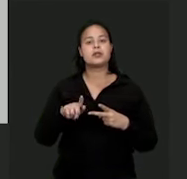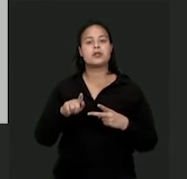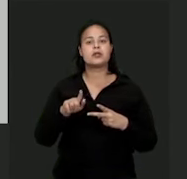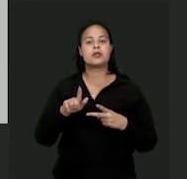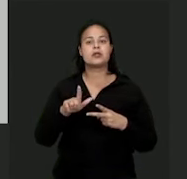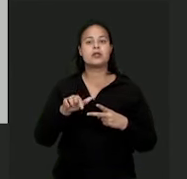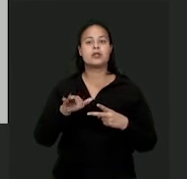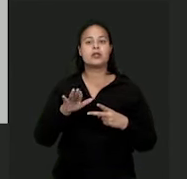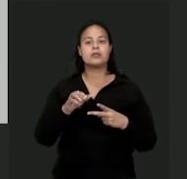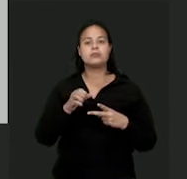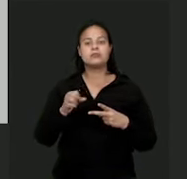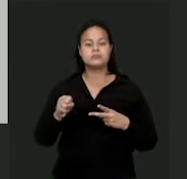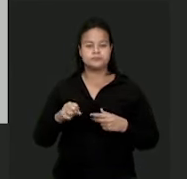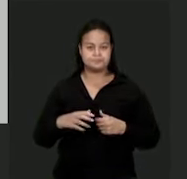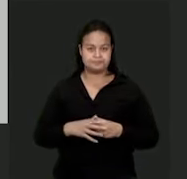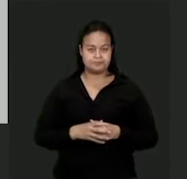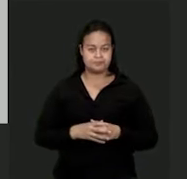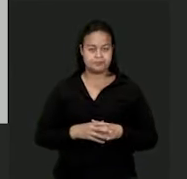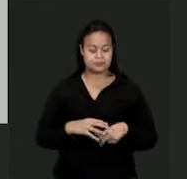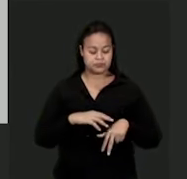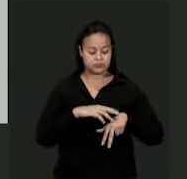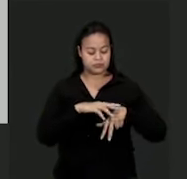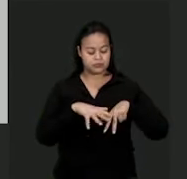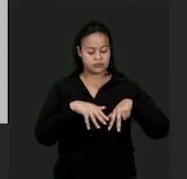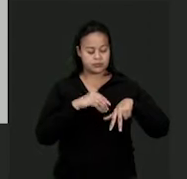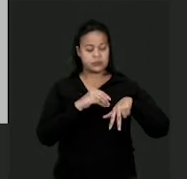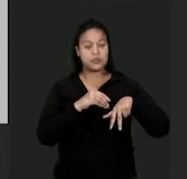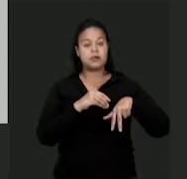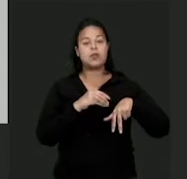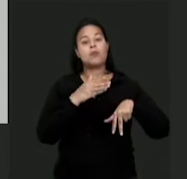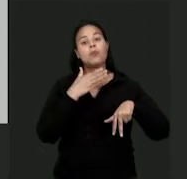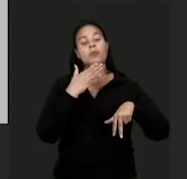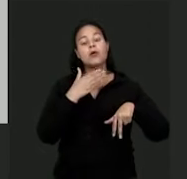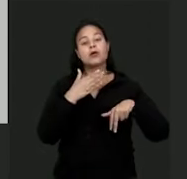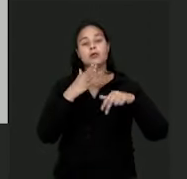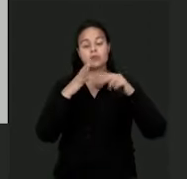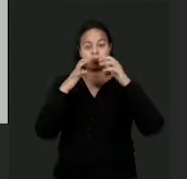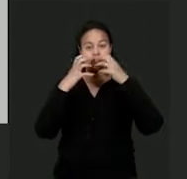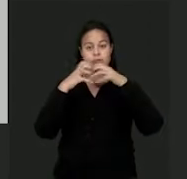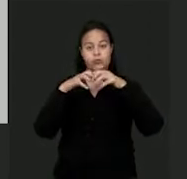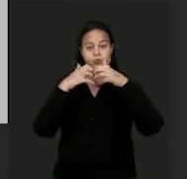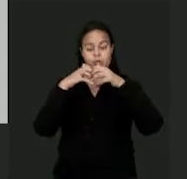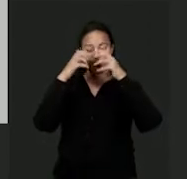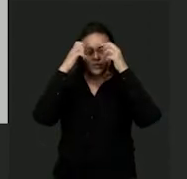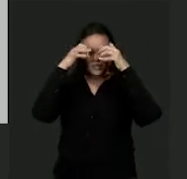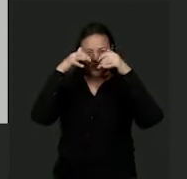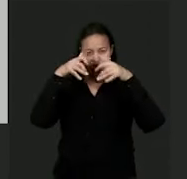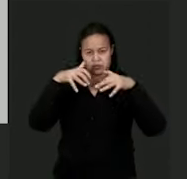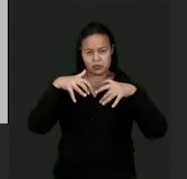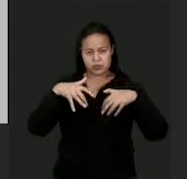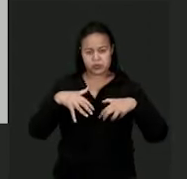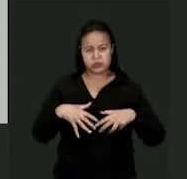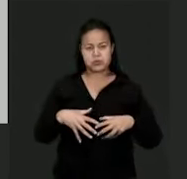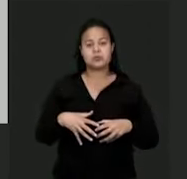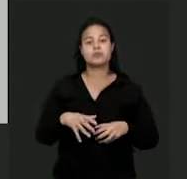Sistema nervoso. Então, o que são os nervos? Os nervos são feixes de fibras